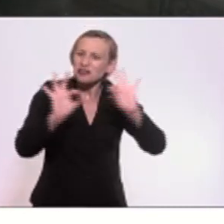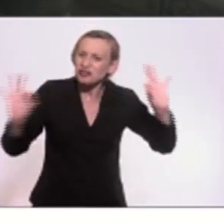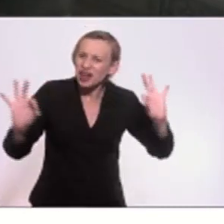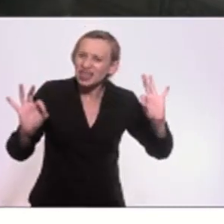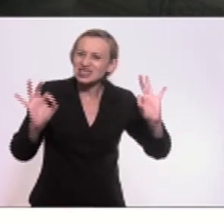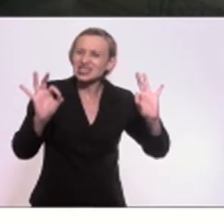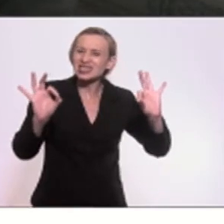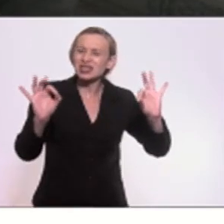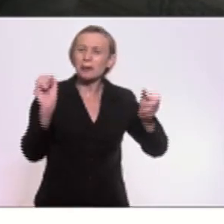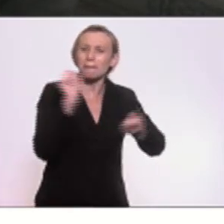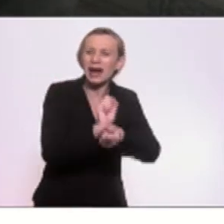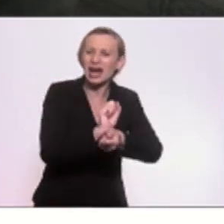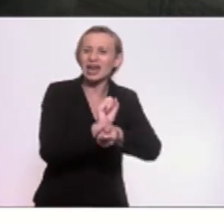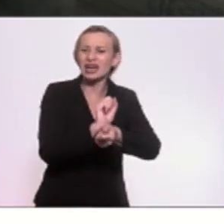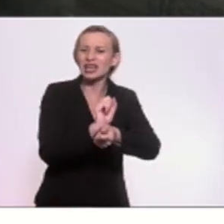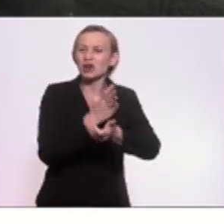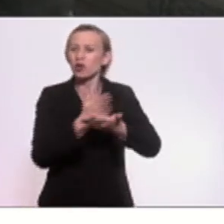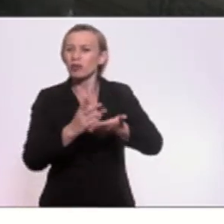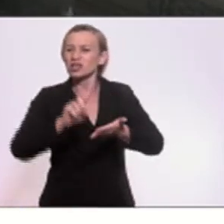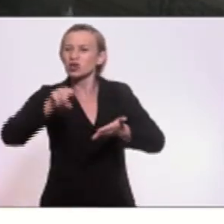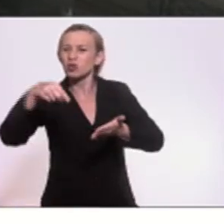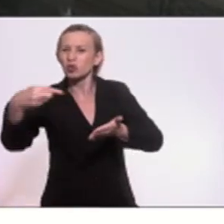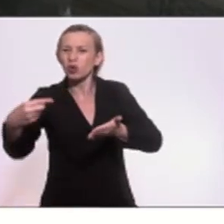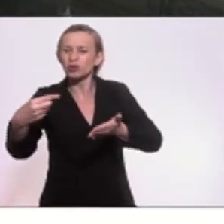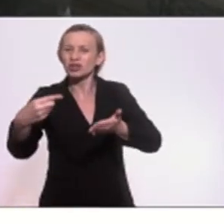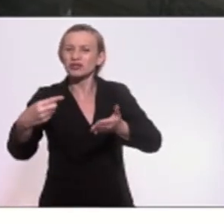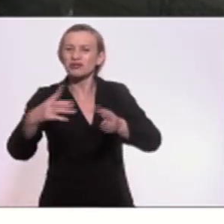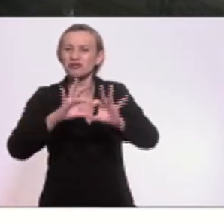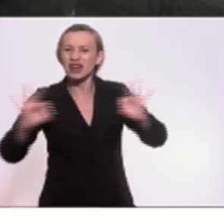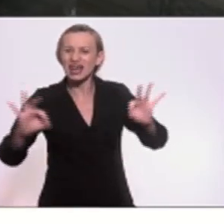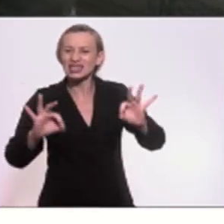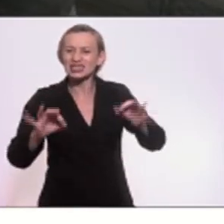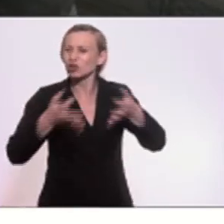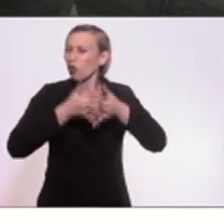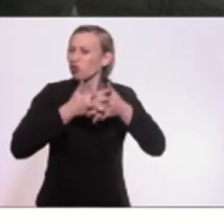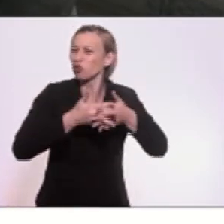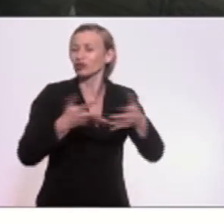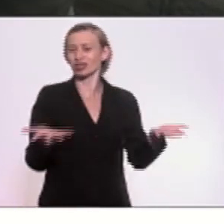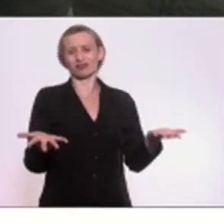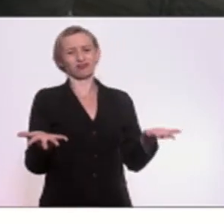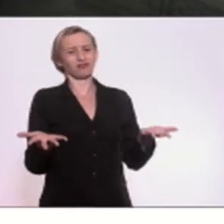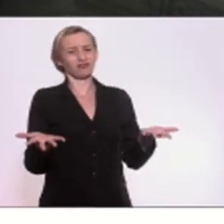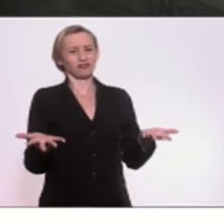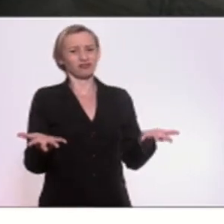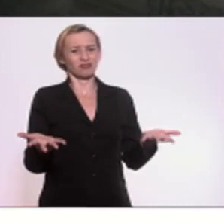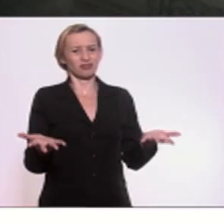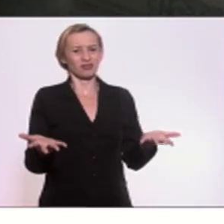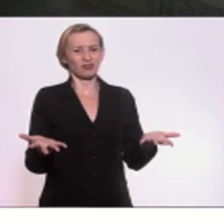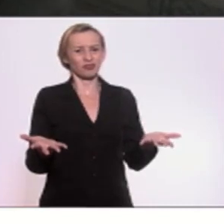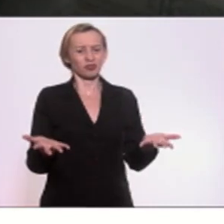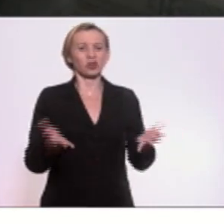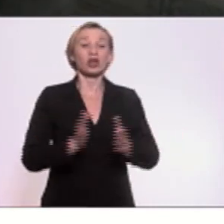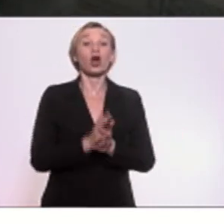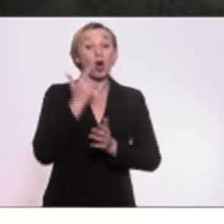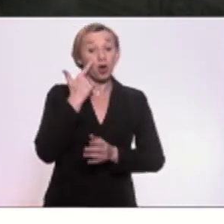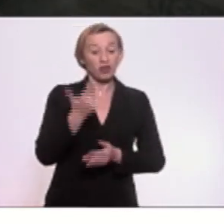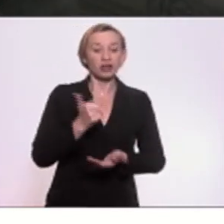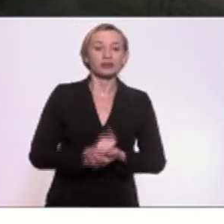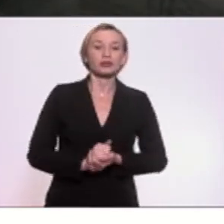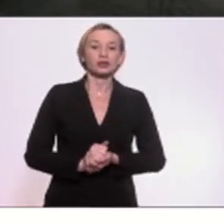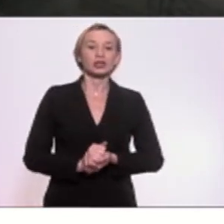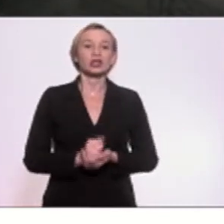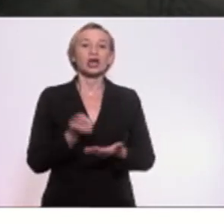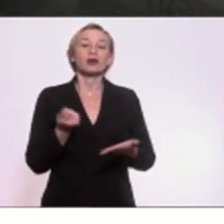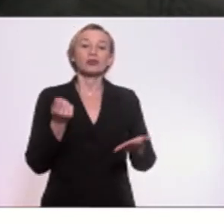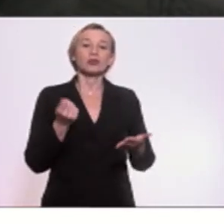e começa uma nova frase no artigo. Então, acho que seria mais um parágrafo único do que todo o artigo 3º, deputado André Ciliano, que ficou assim, ó: a